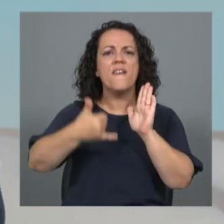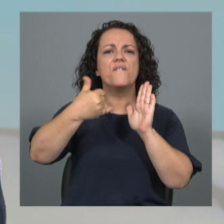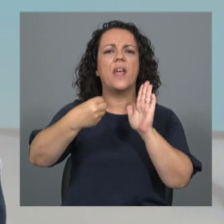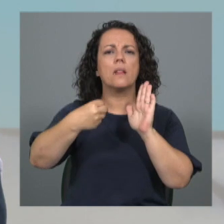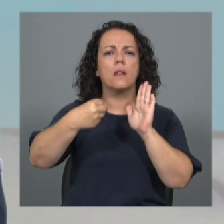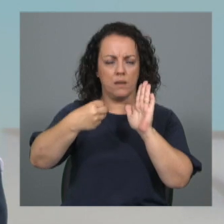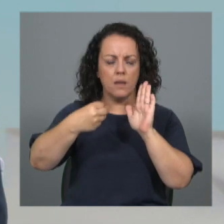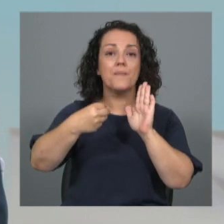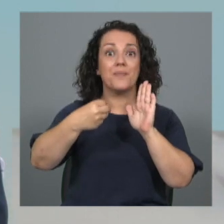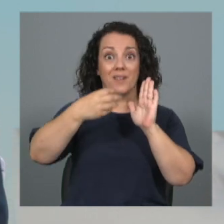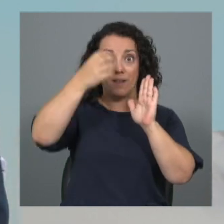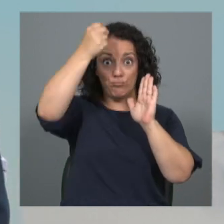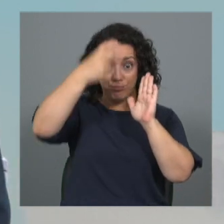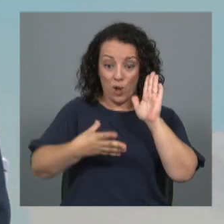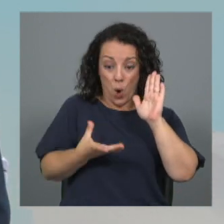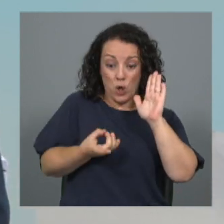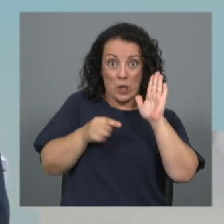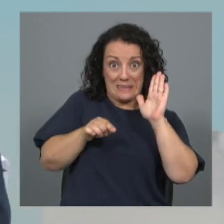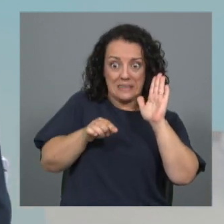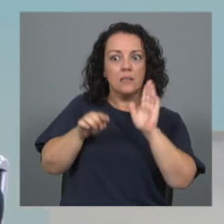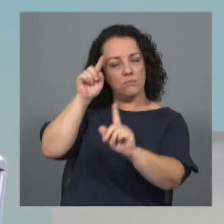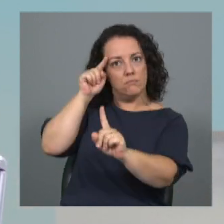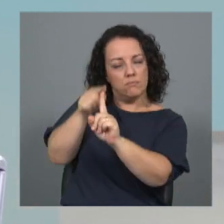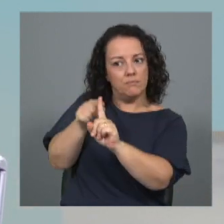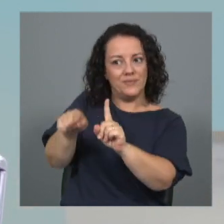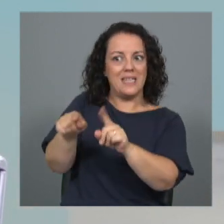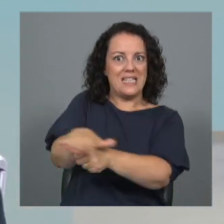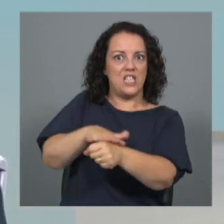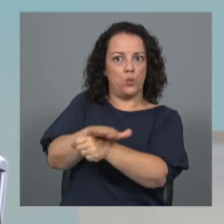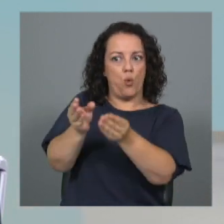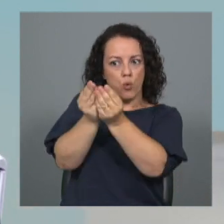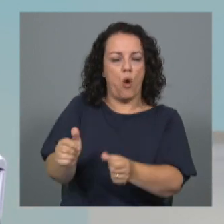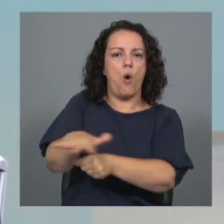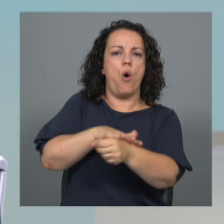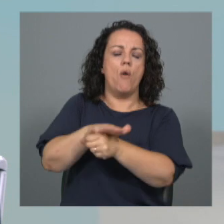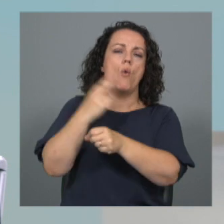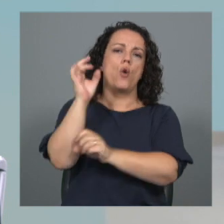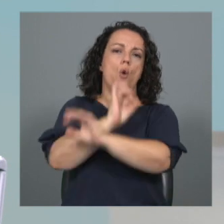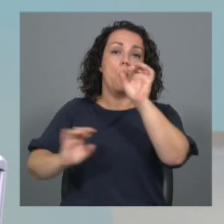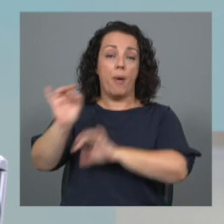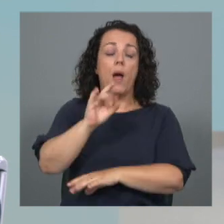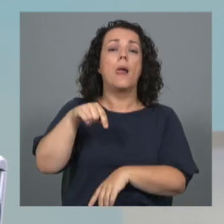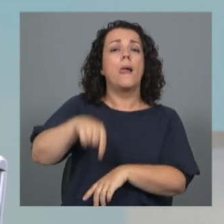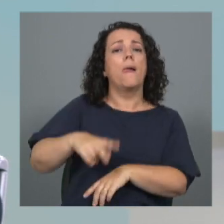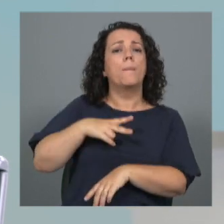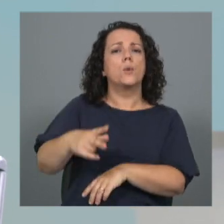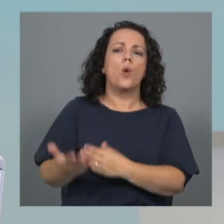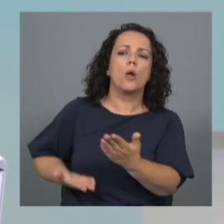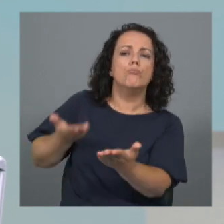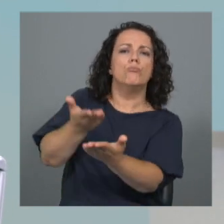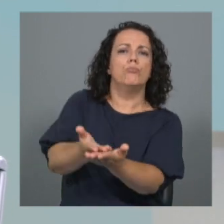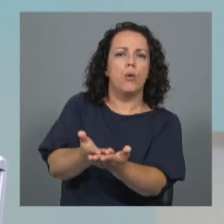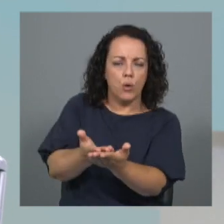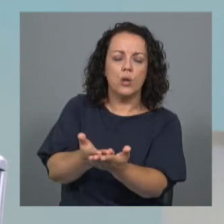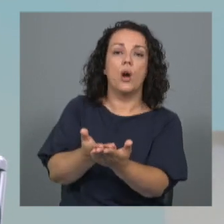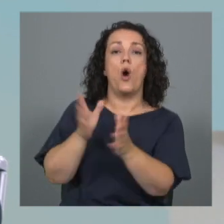designadamente para combater esta situação a nível europeu, e o que Portugal deu já como contributo foi, com o apoio